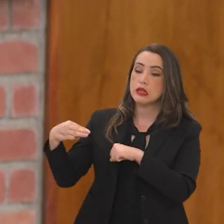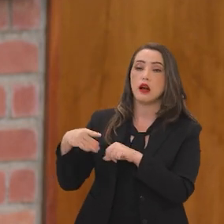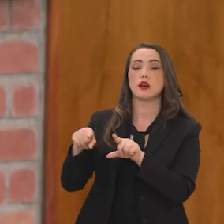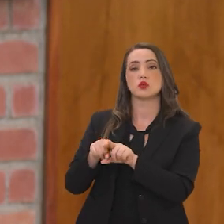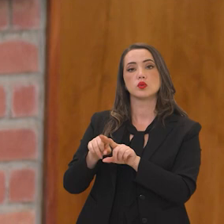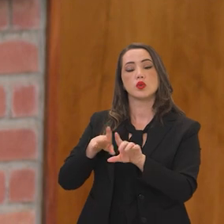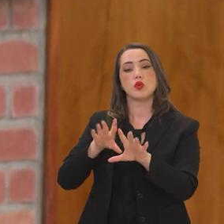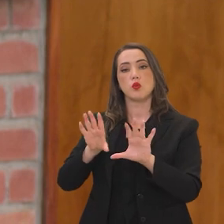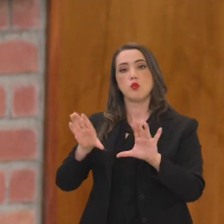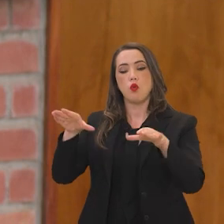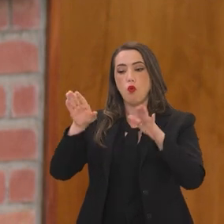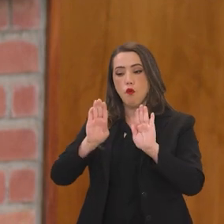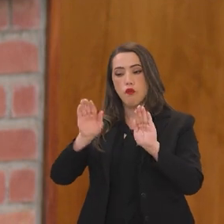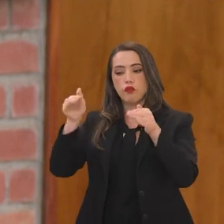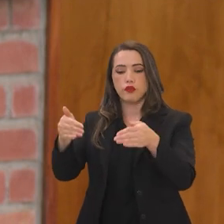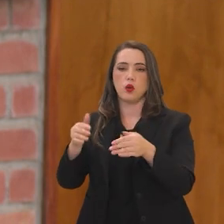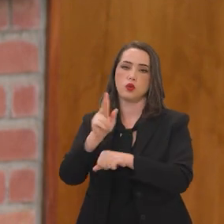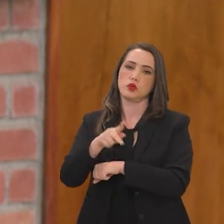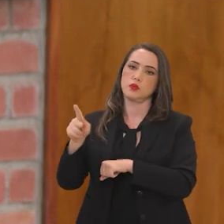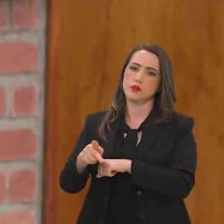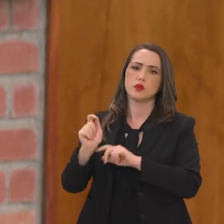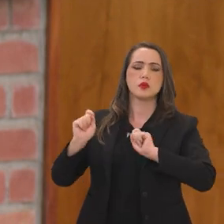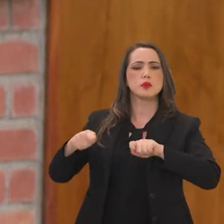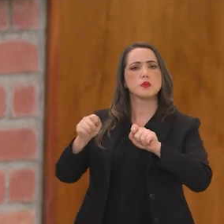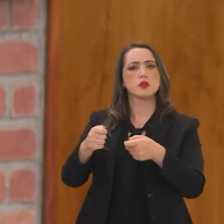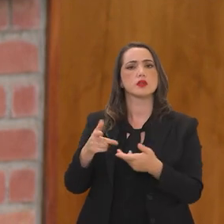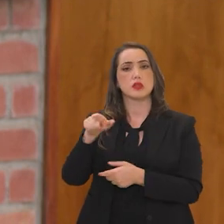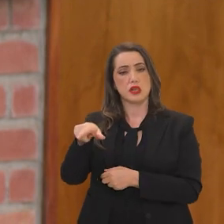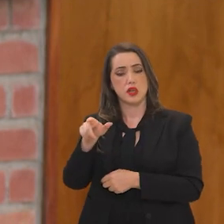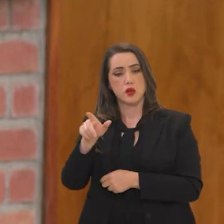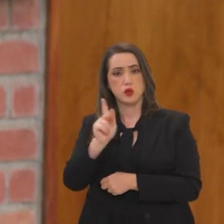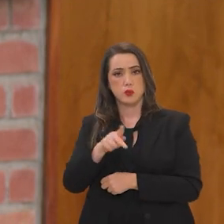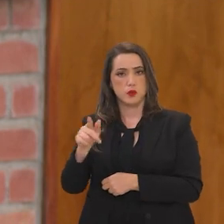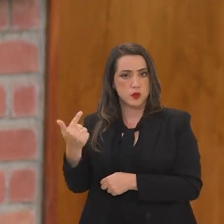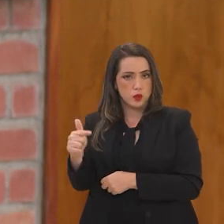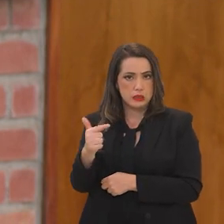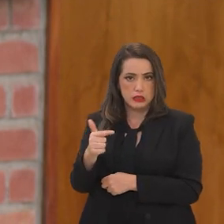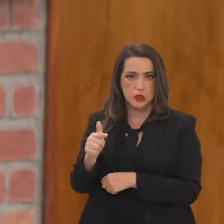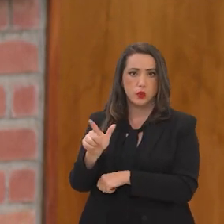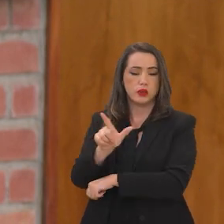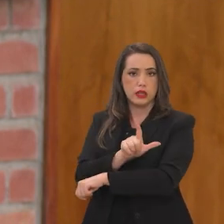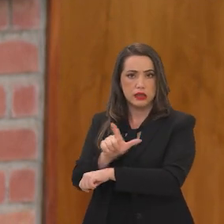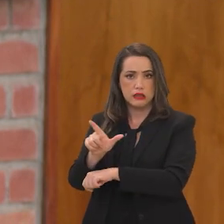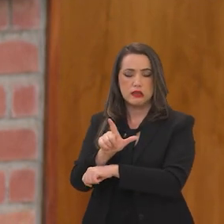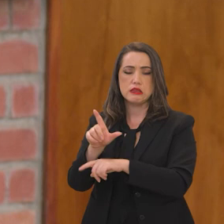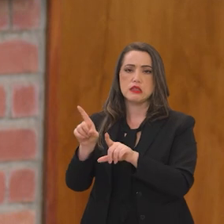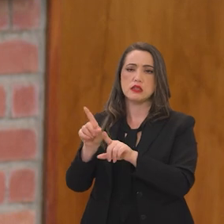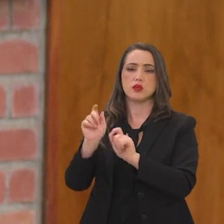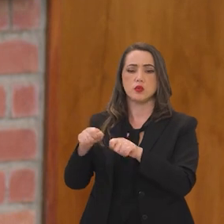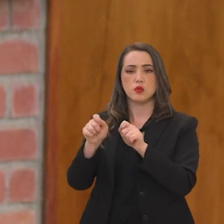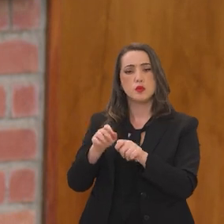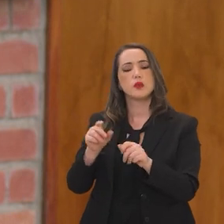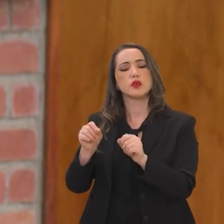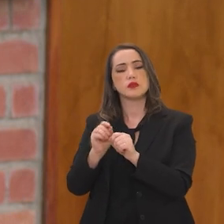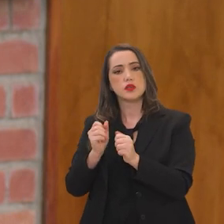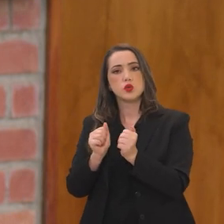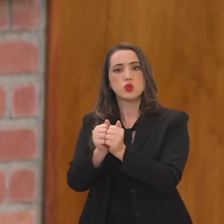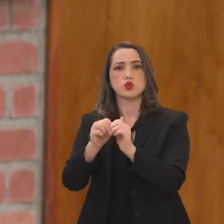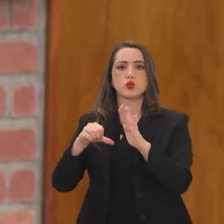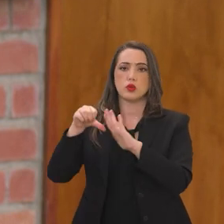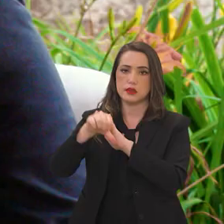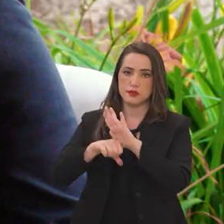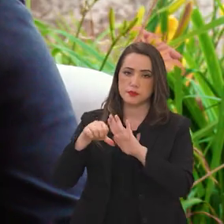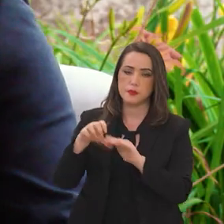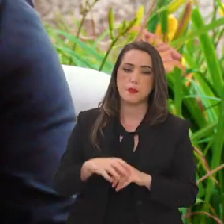para os professores e permitir que aqueles professores que não têm licenciatura na sua área de atuação possam fazer essa formação por meio da